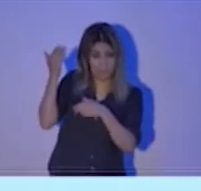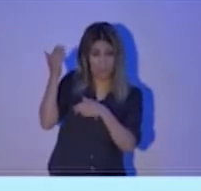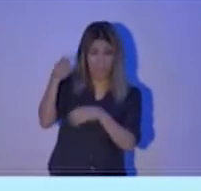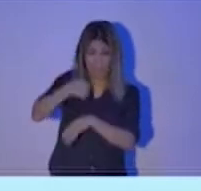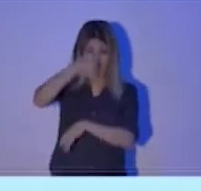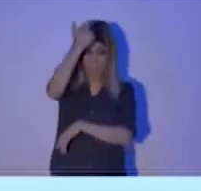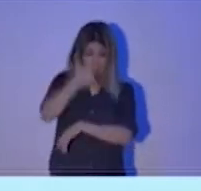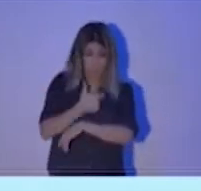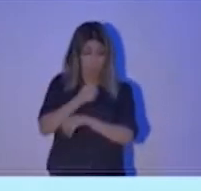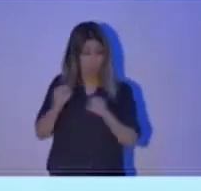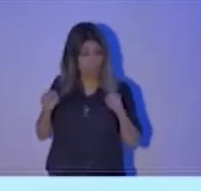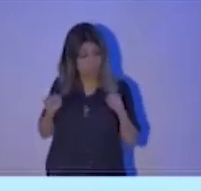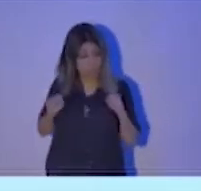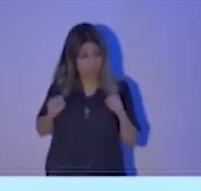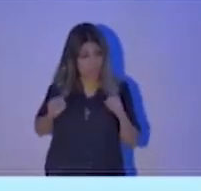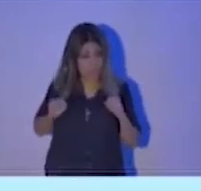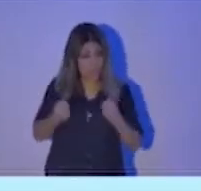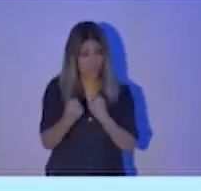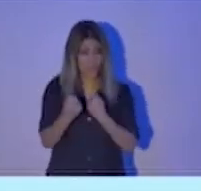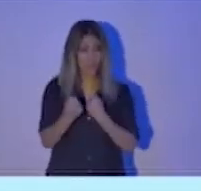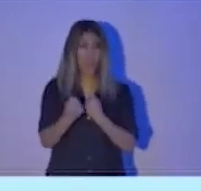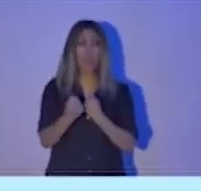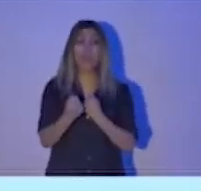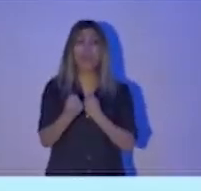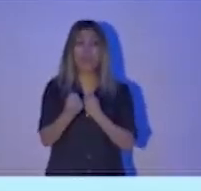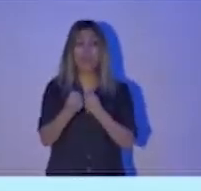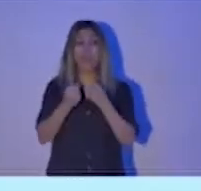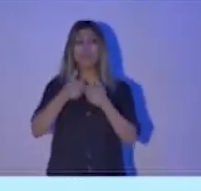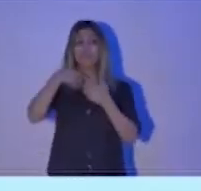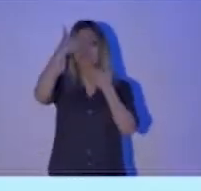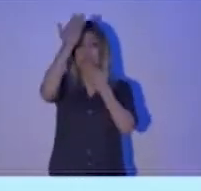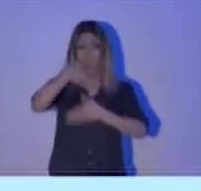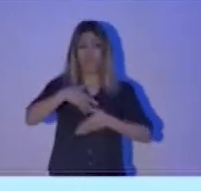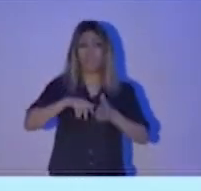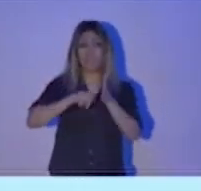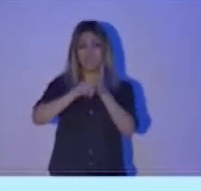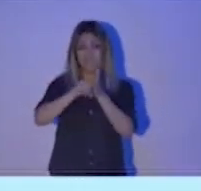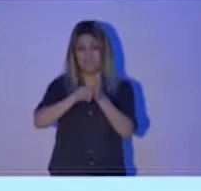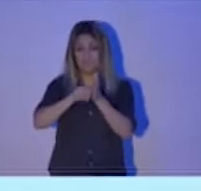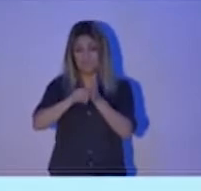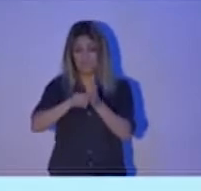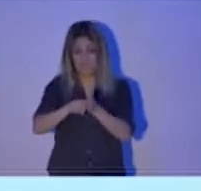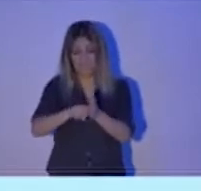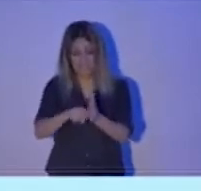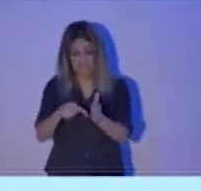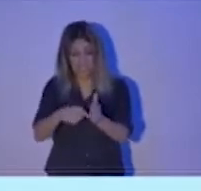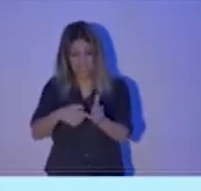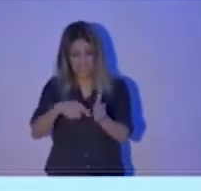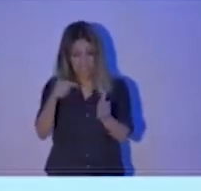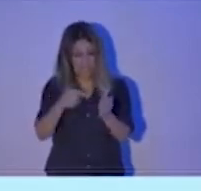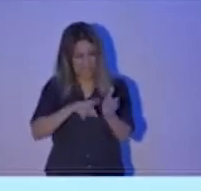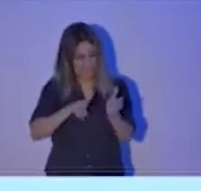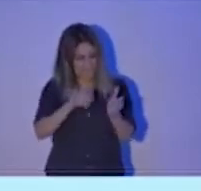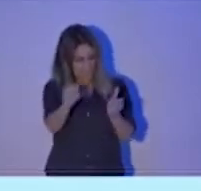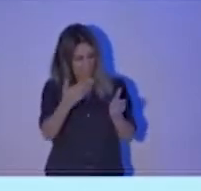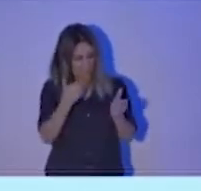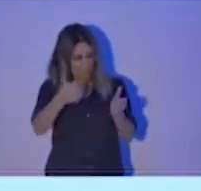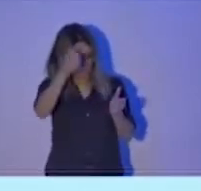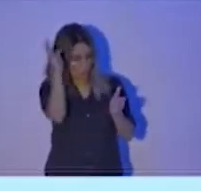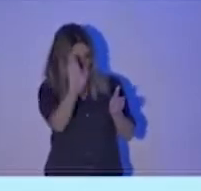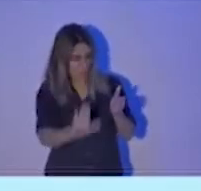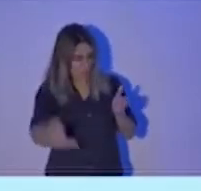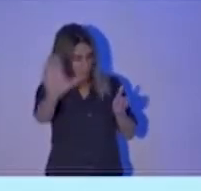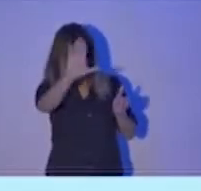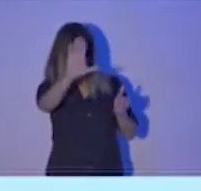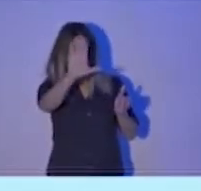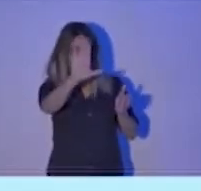defensor das teses que, comprovadamente científica, possam trazer melhorias para a educação básica brasileira, independentemente de